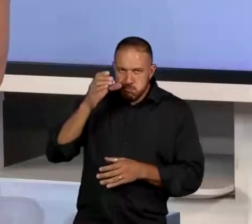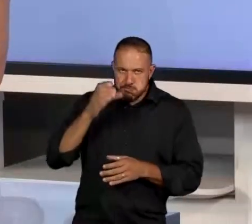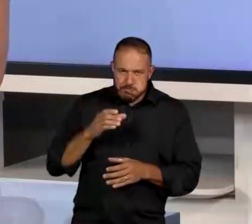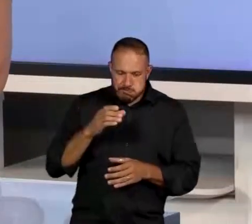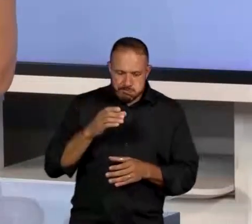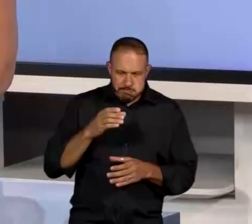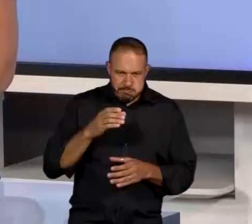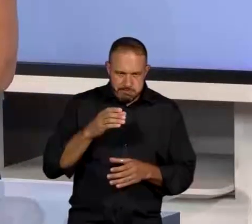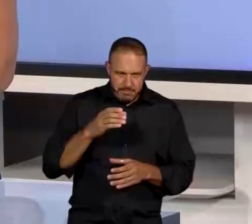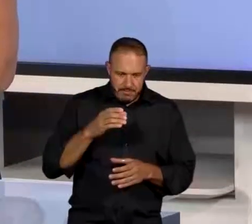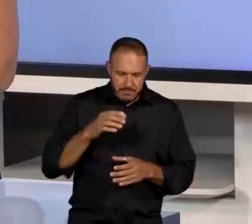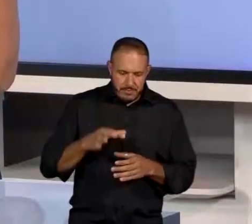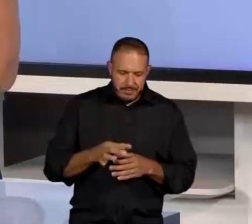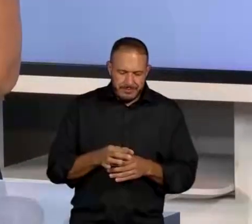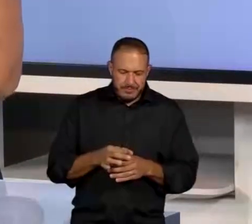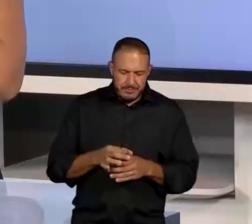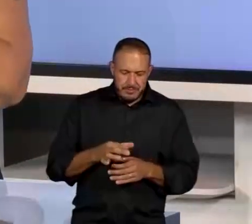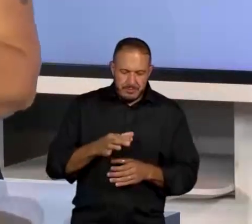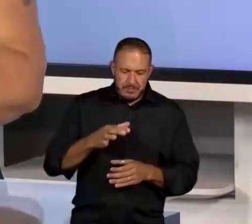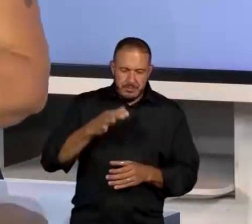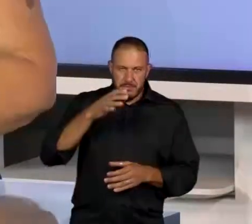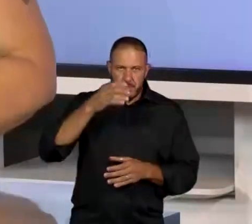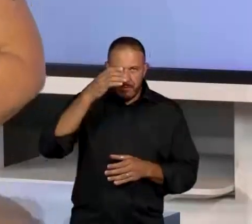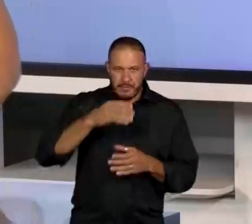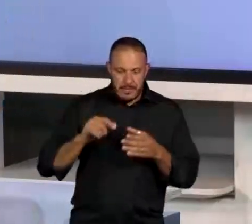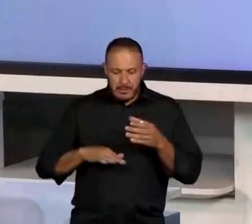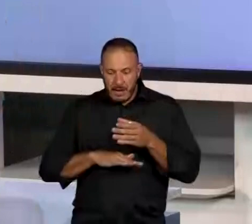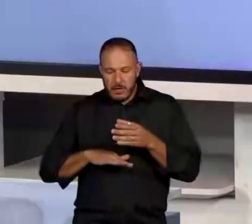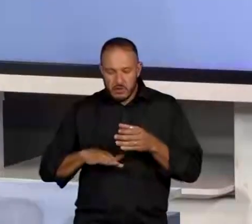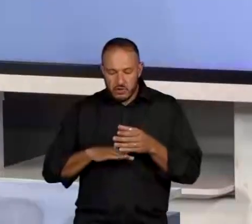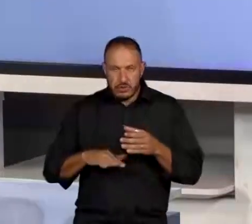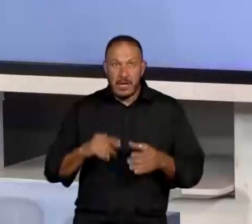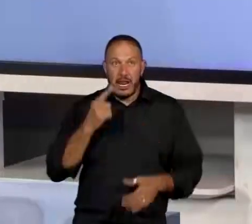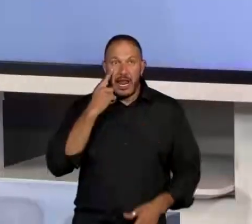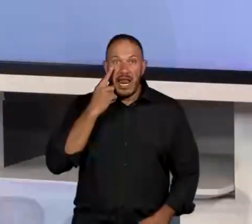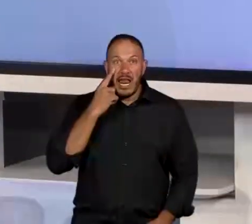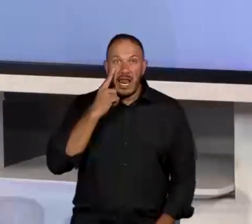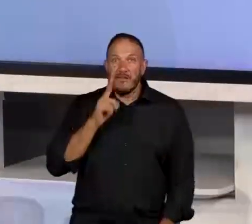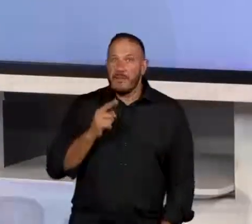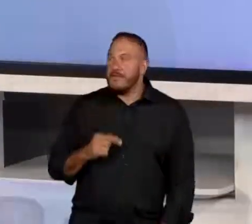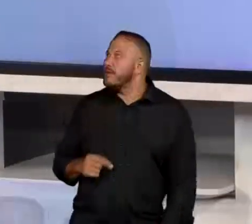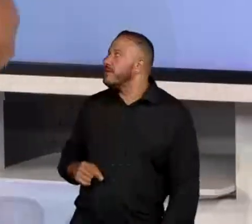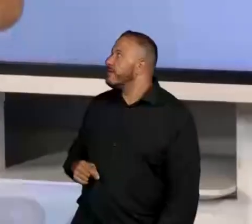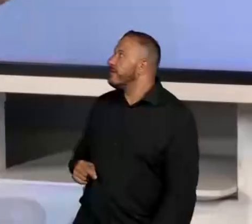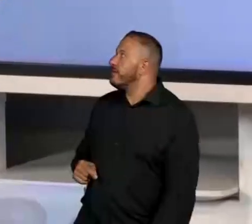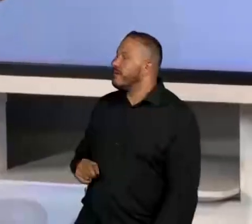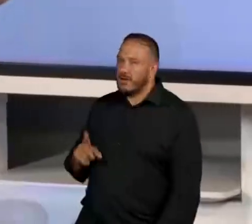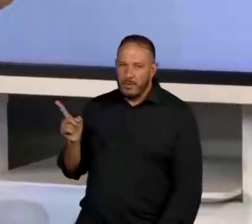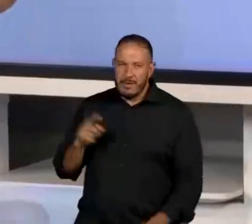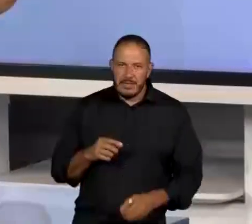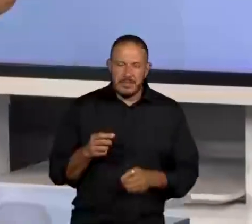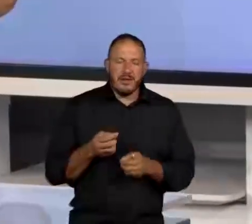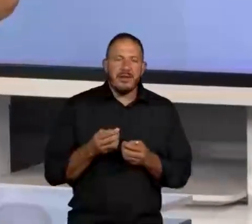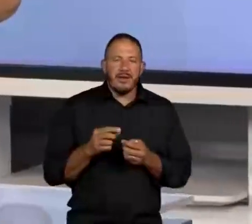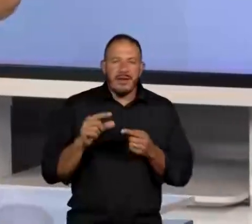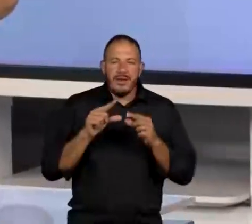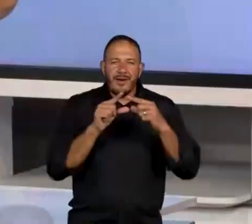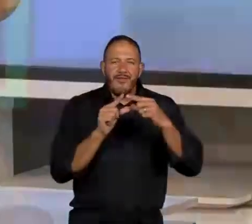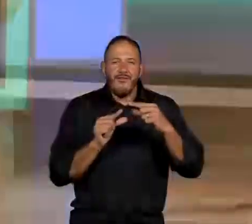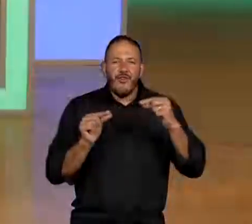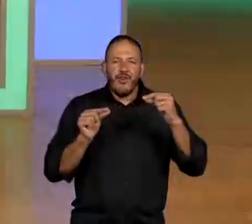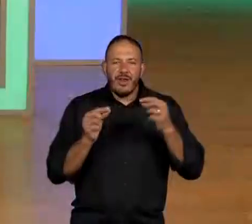base. Aqui embaixo vai ficar todo o material. O que acontece? Aqui eu começo com as folhas secas.